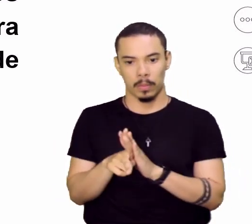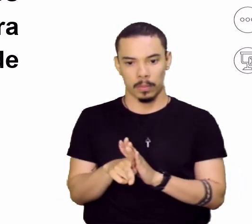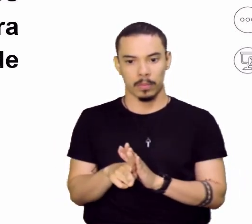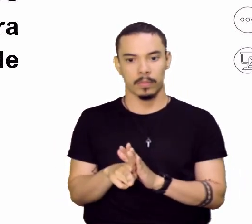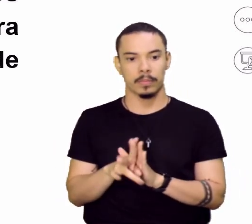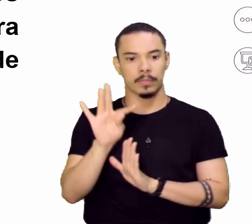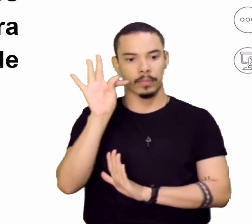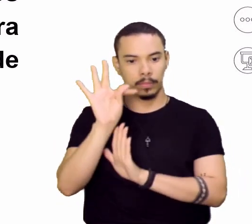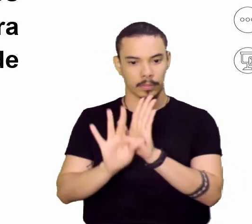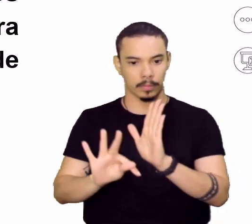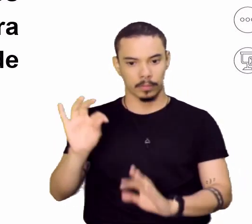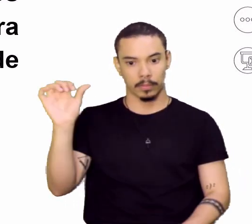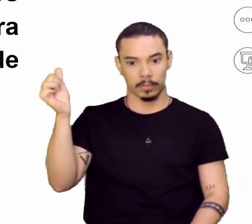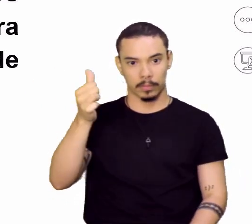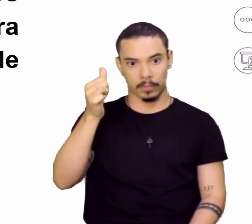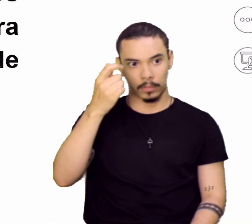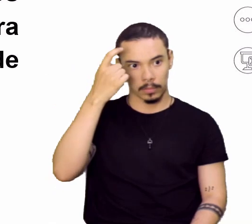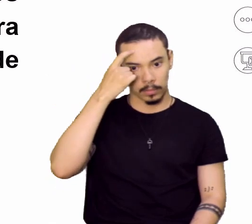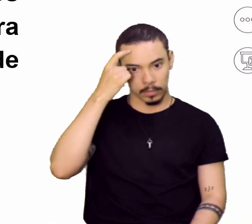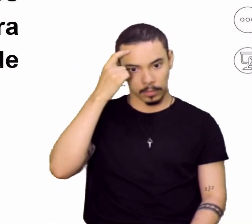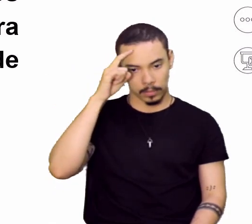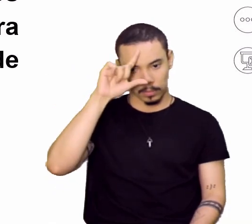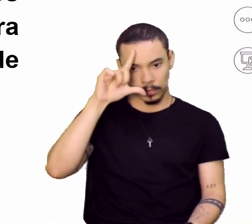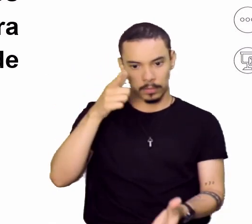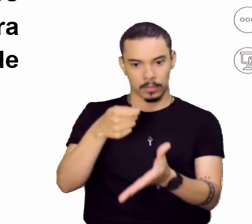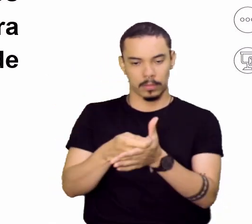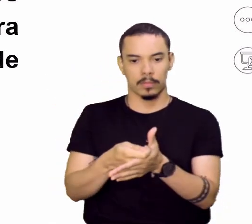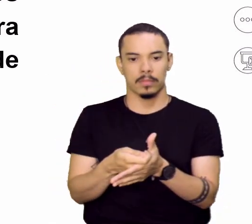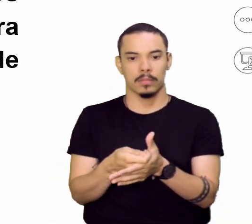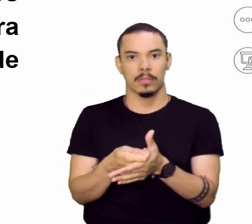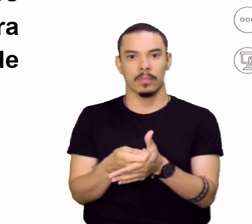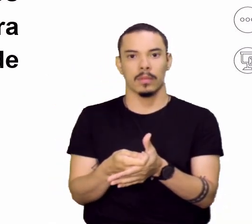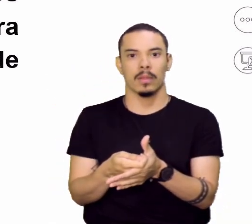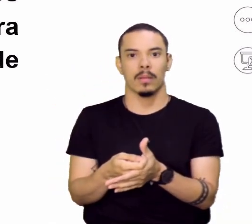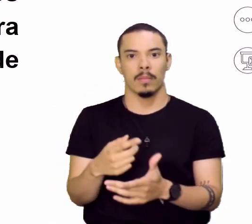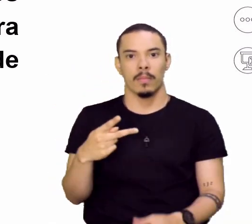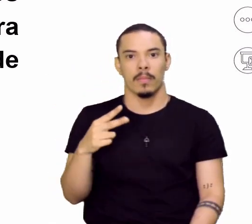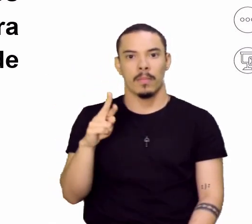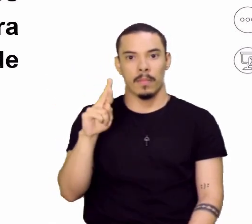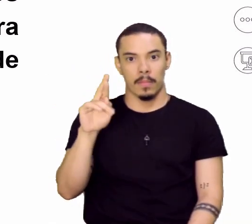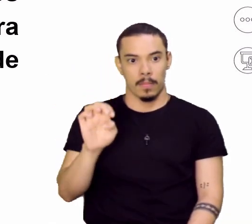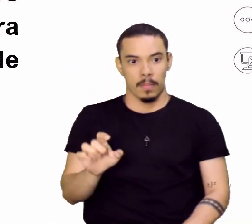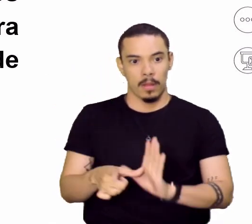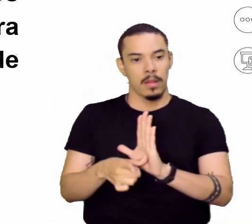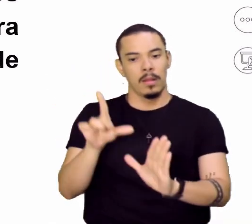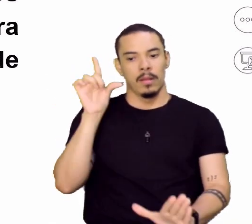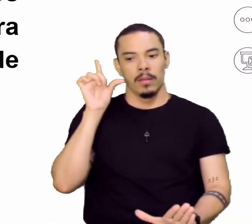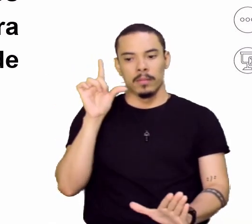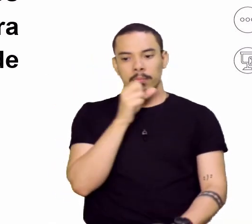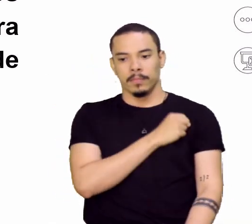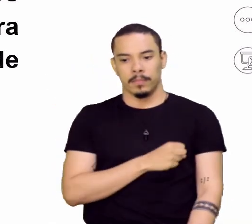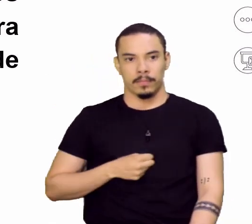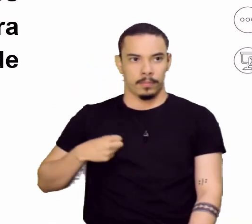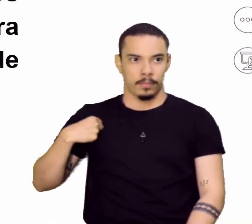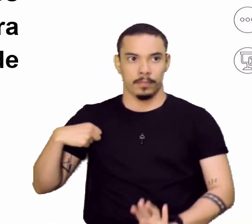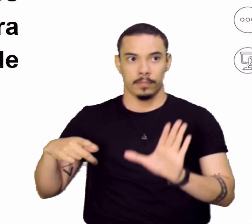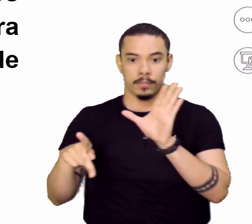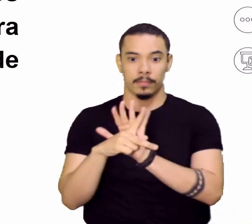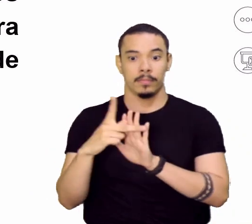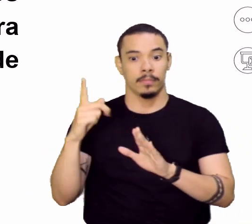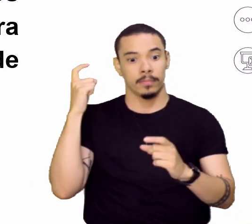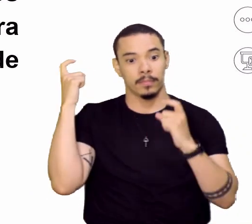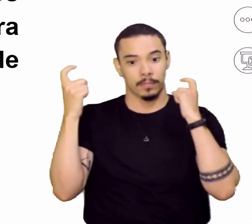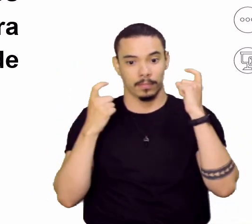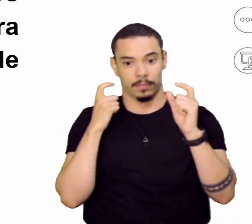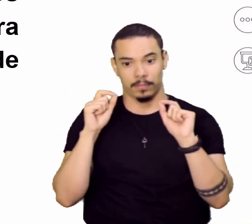dos primeiros pensadores, determinados pré-socráticos. Para eles, a principal preocupação